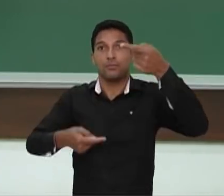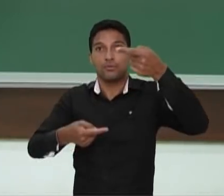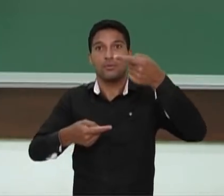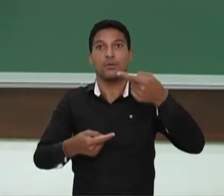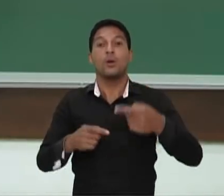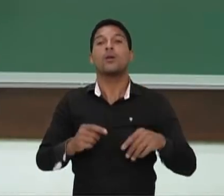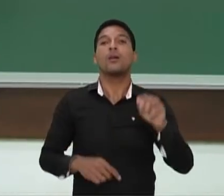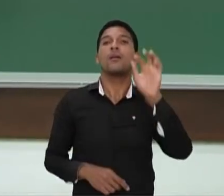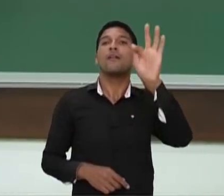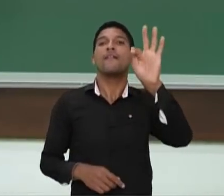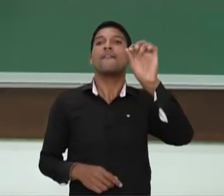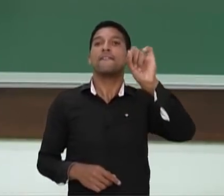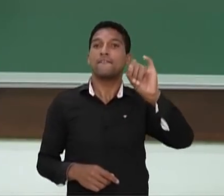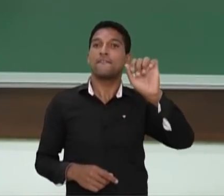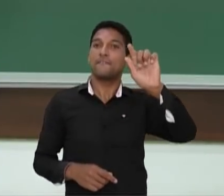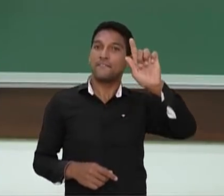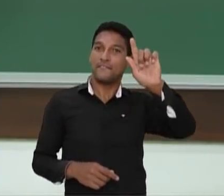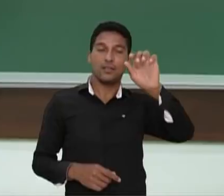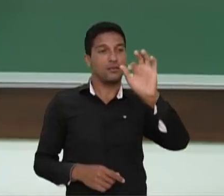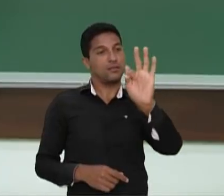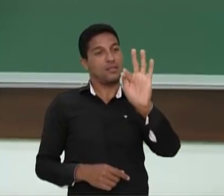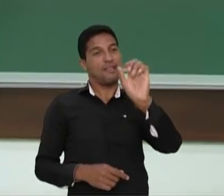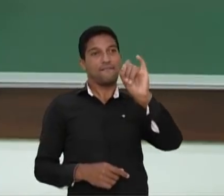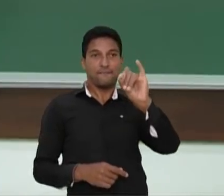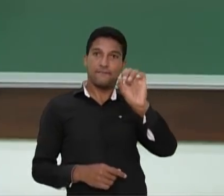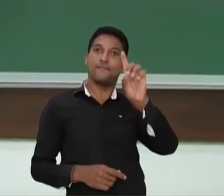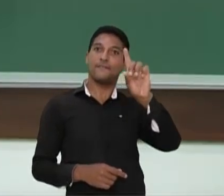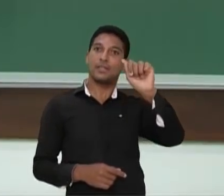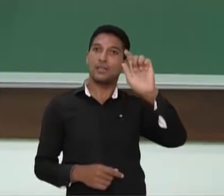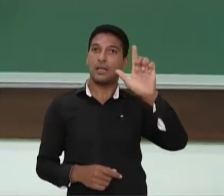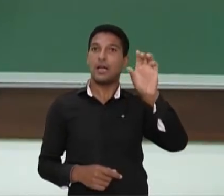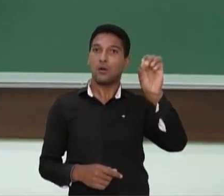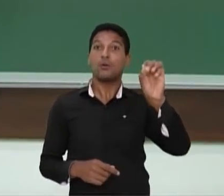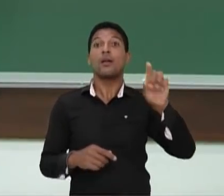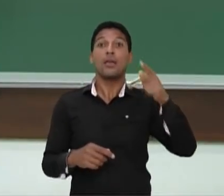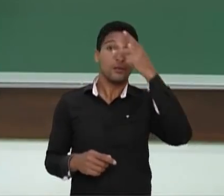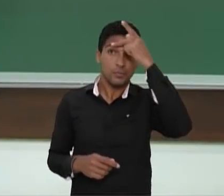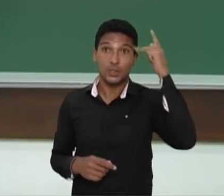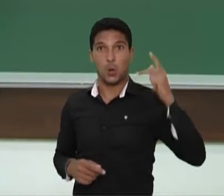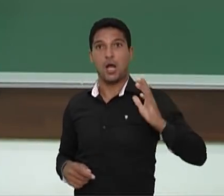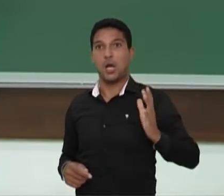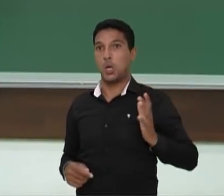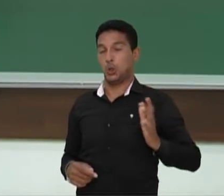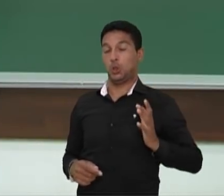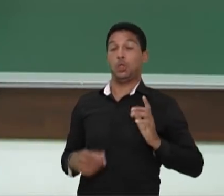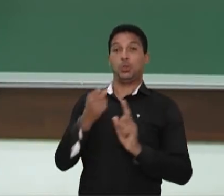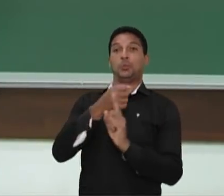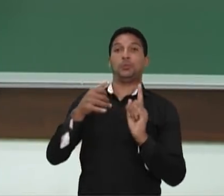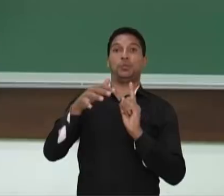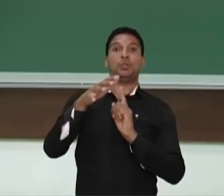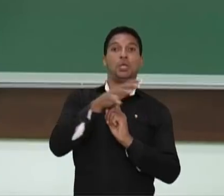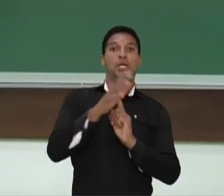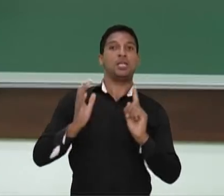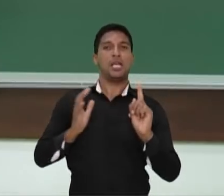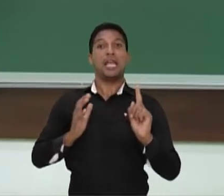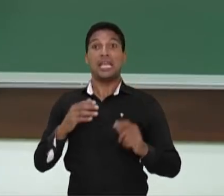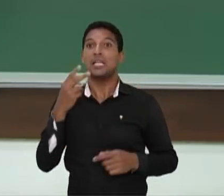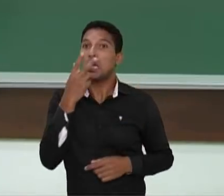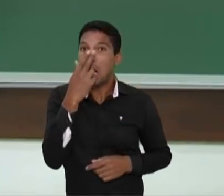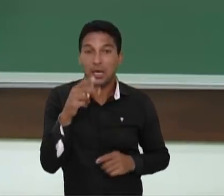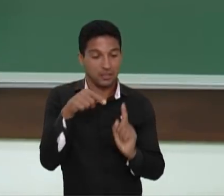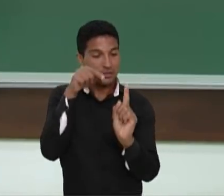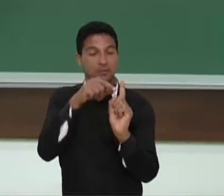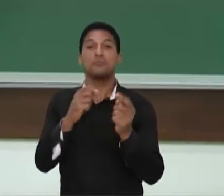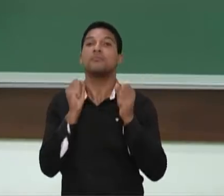o fidalgo é o quê? Uma pessoa rica, importante, né, da sociedade. Então, ele acha que pode comprar tudo, no caso aqui